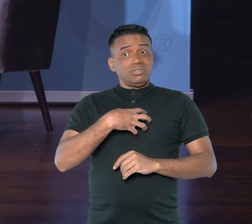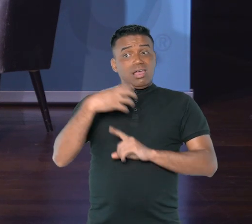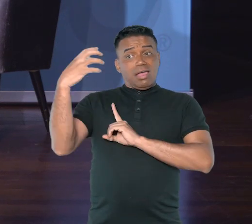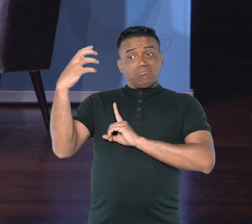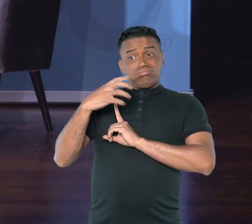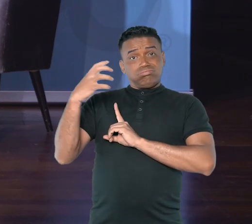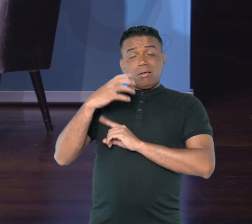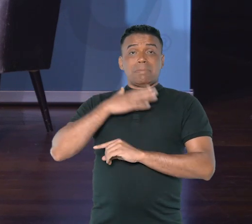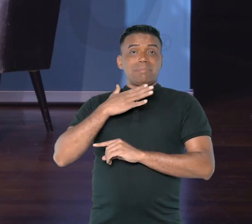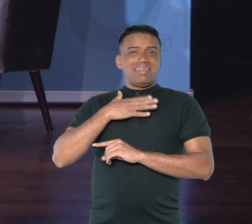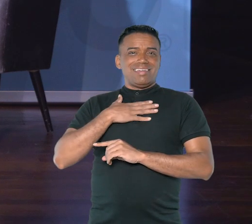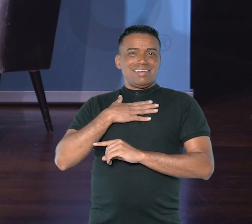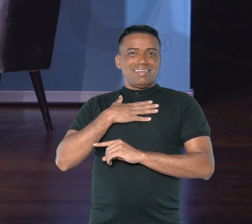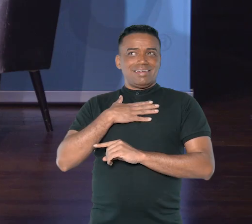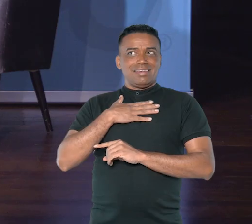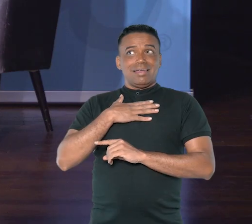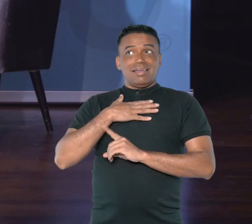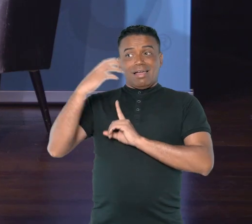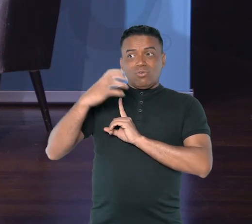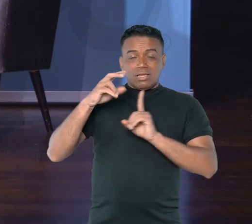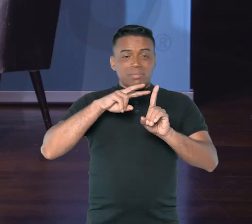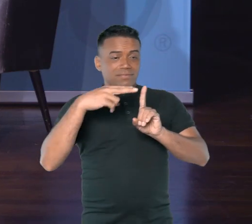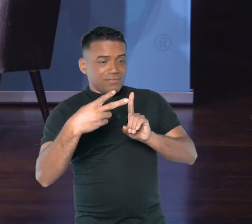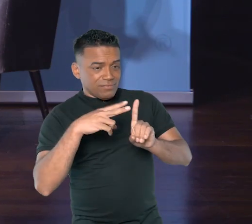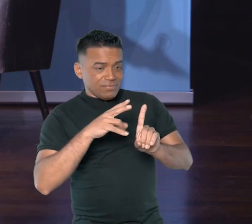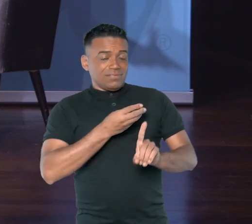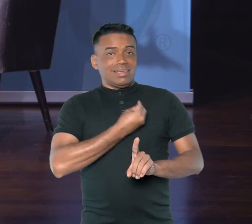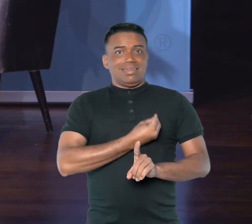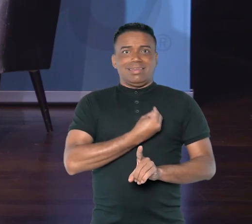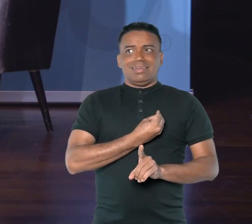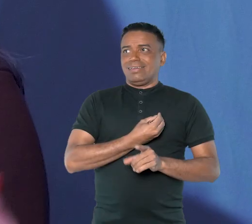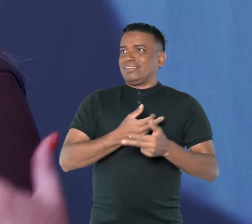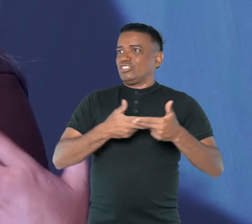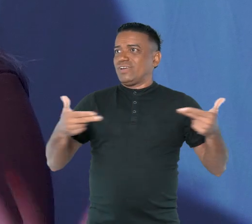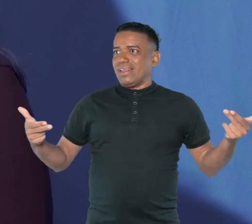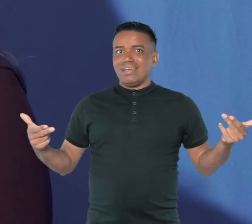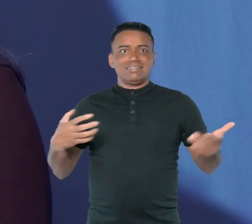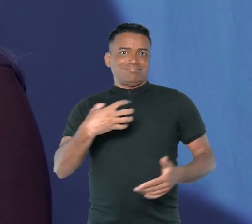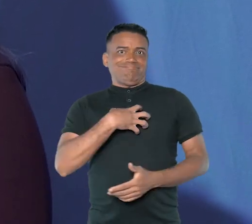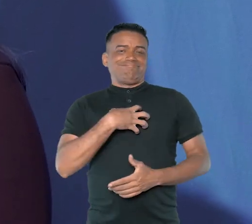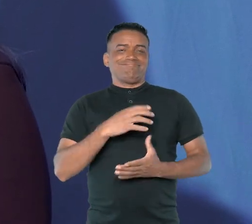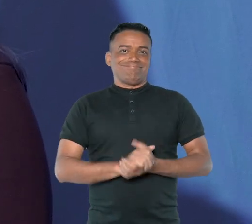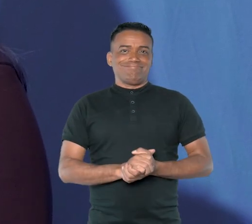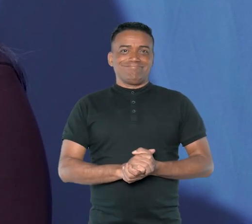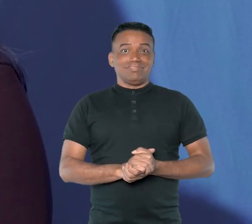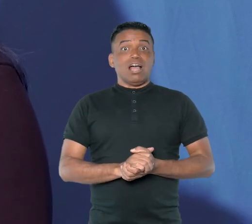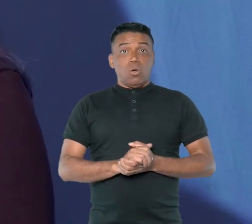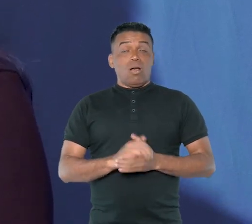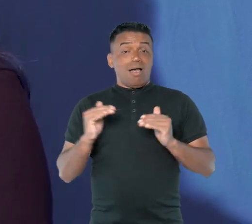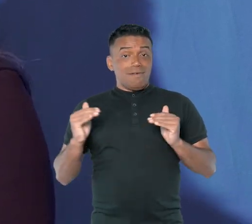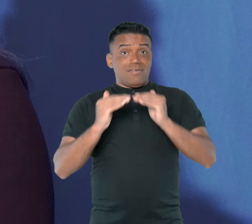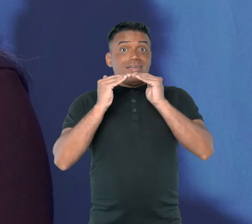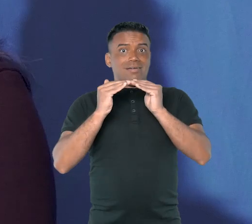afetaram, afetaram o meu olhar, afetaram a minha vida por diferentes razões. Isso tem muito mais a ver com